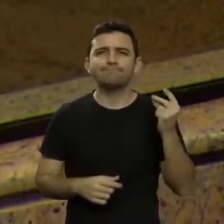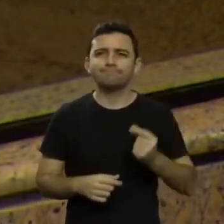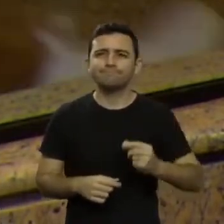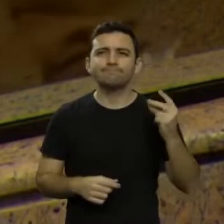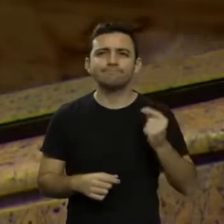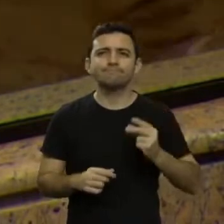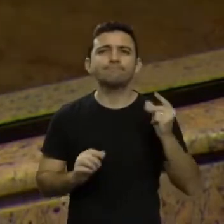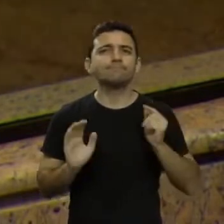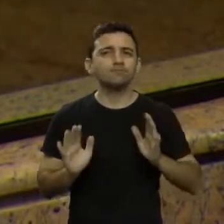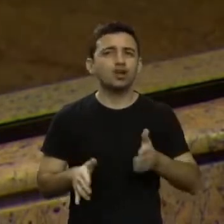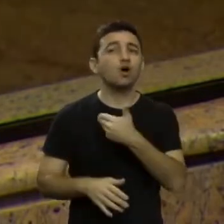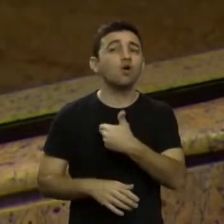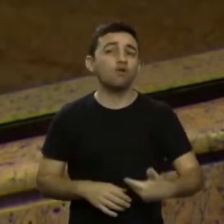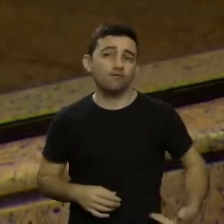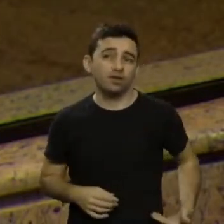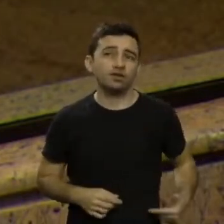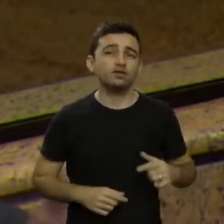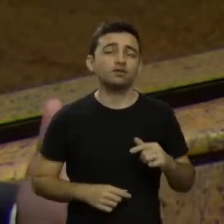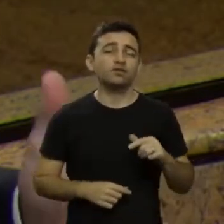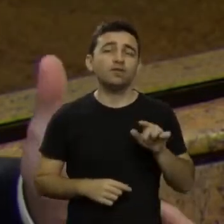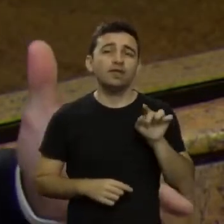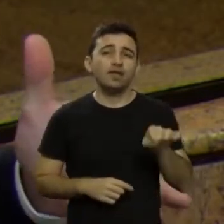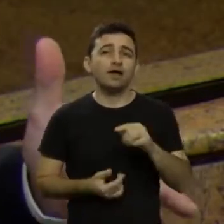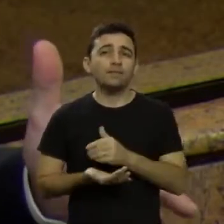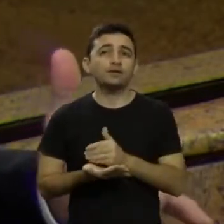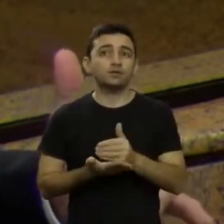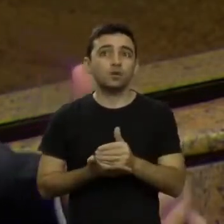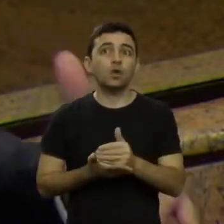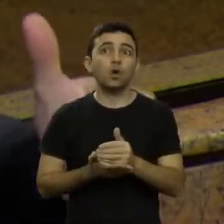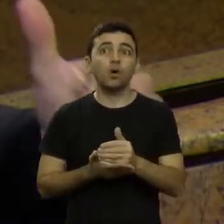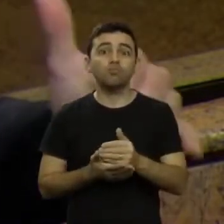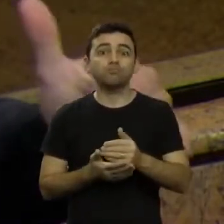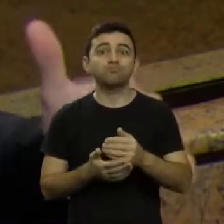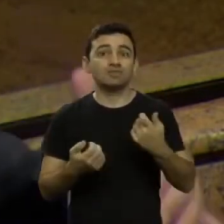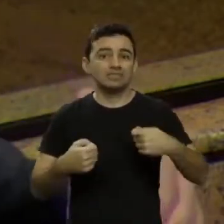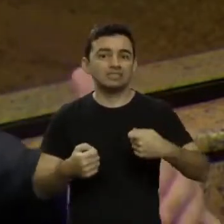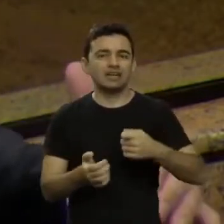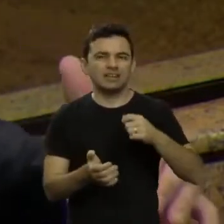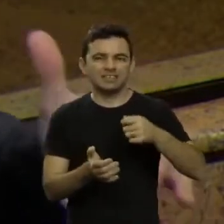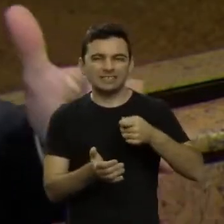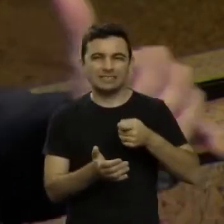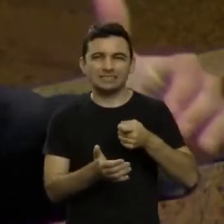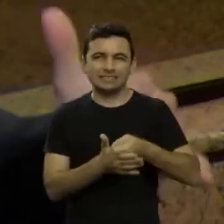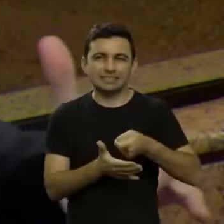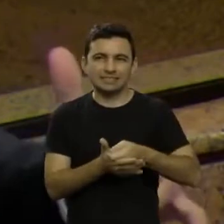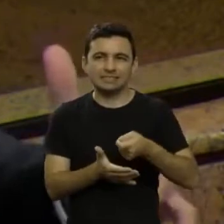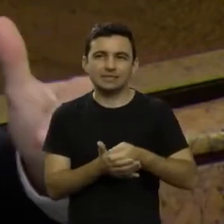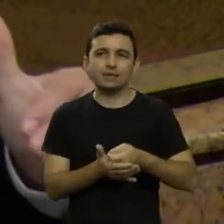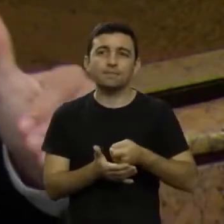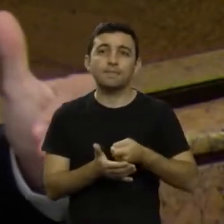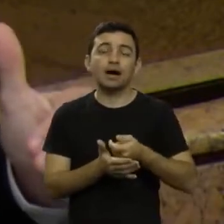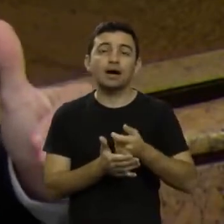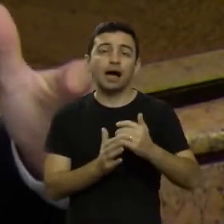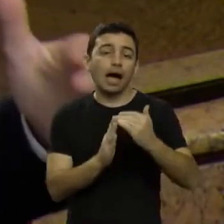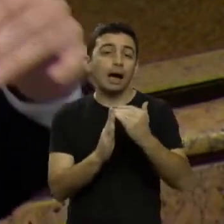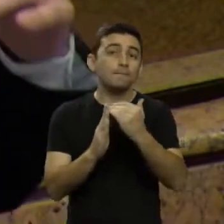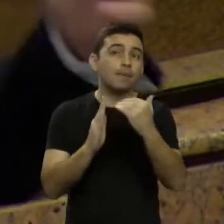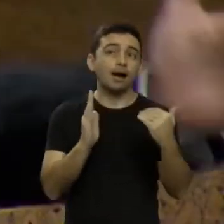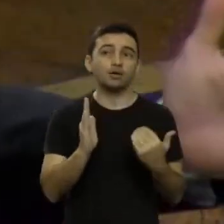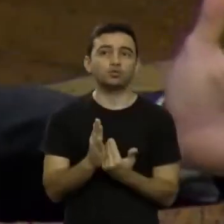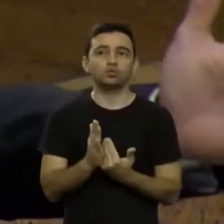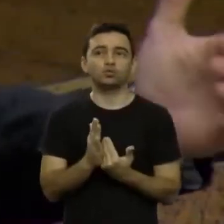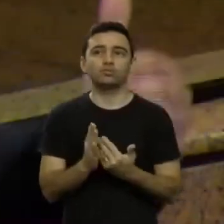o governo começou a cobrar esse PMPF, esse preço médio, abaixo, muito abaixo do que